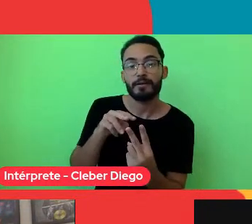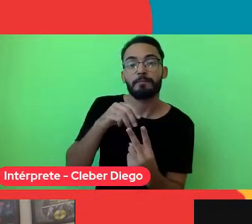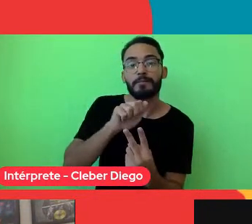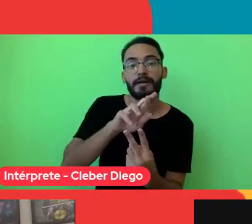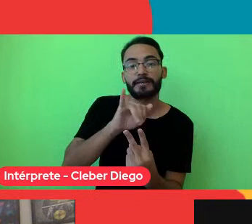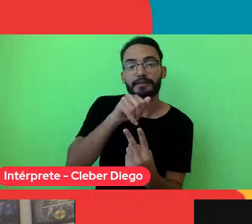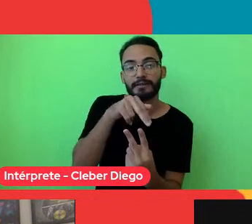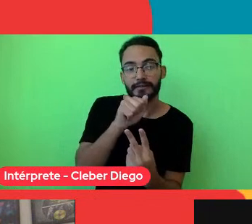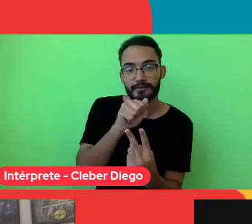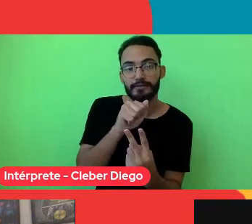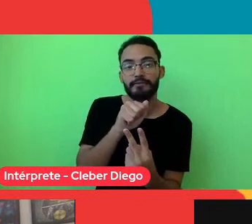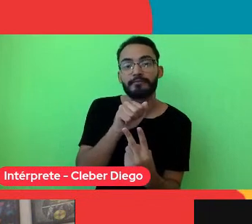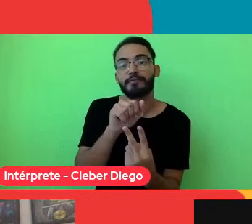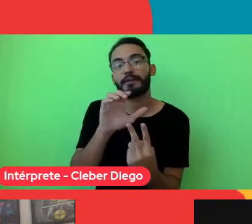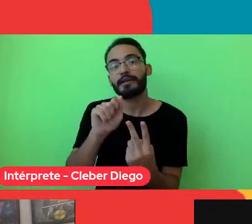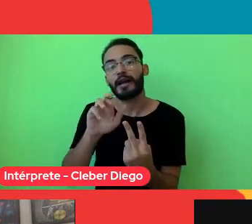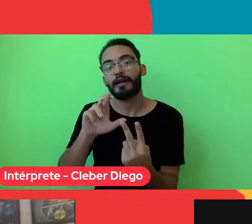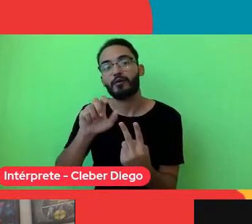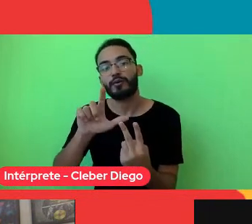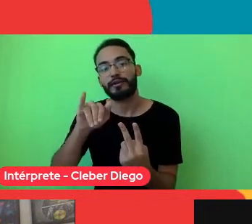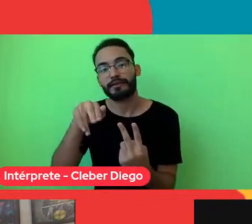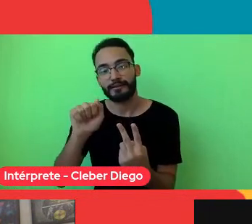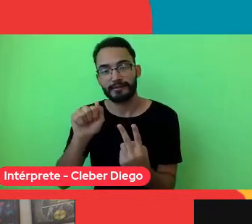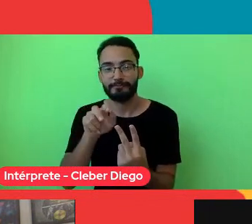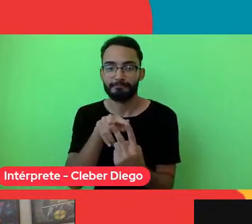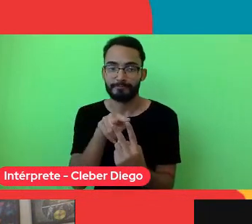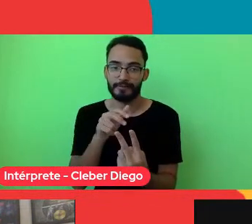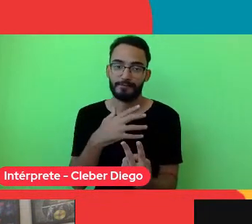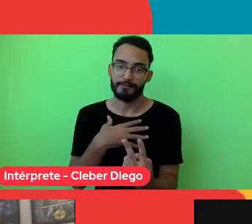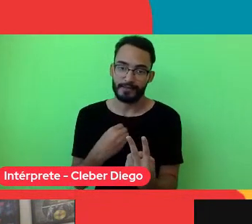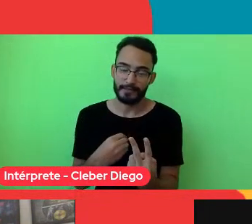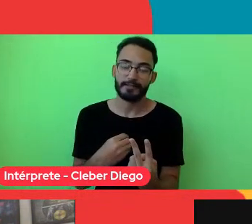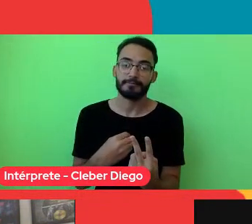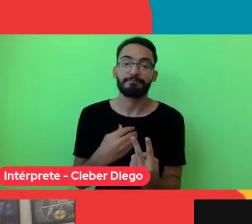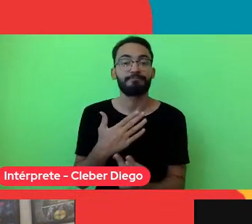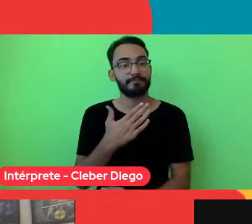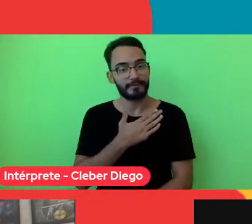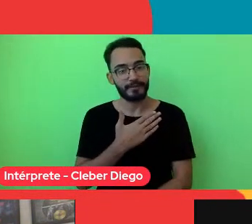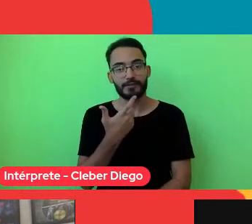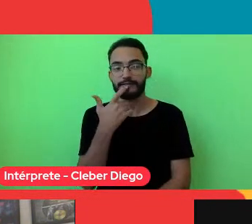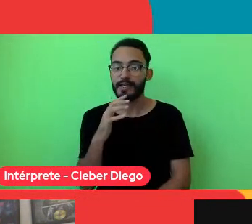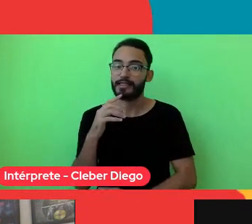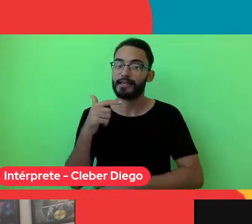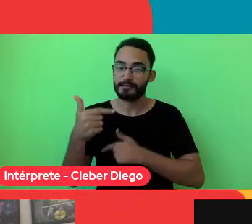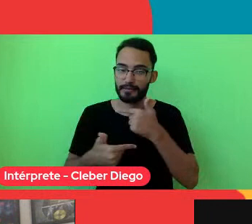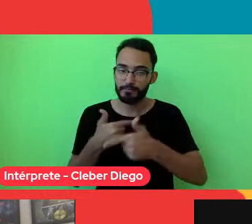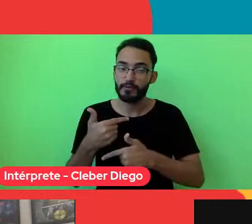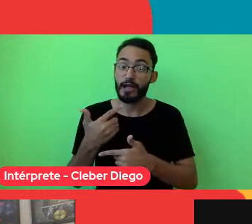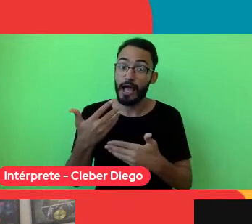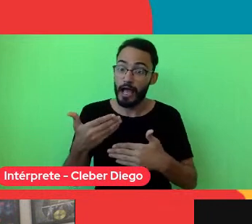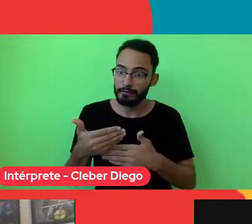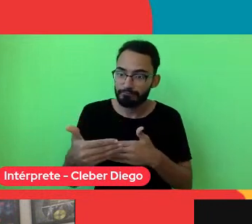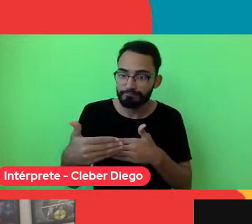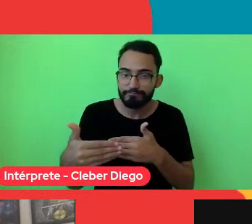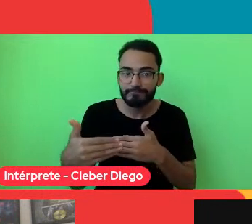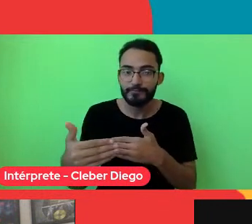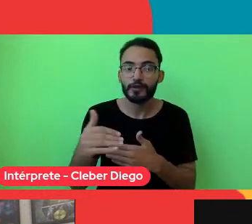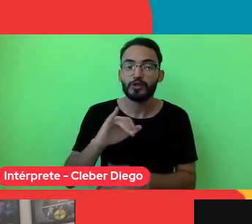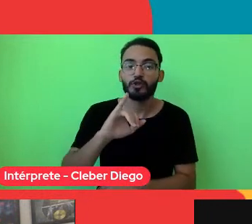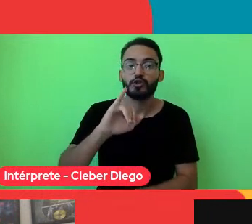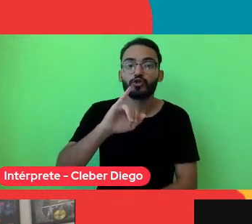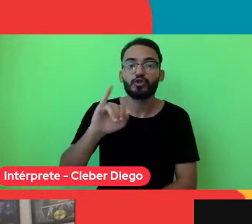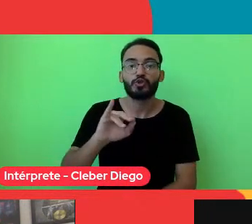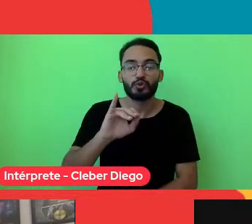anos. Esse é o papel mais importante da minha vida. E eu estou na CIT, vou completar agora em junho, 18 anos